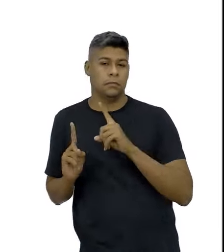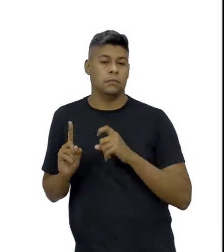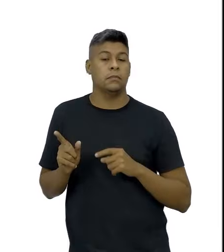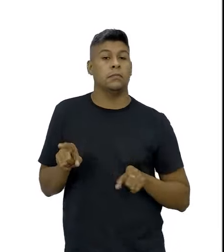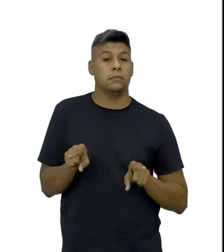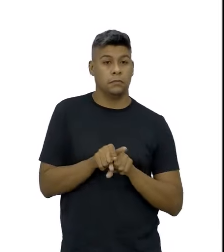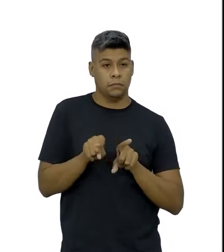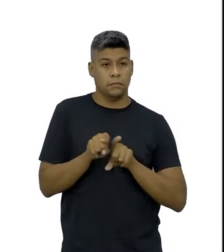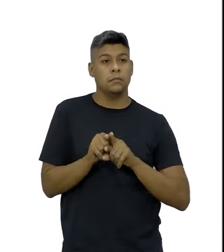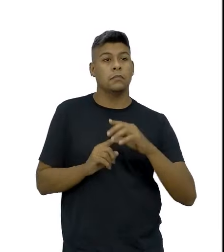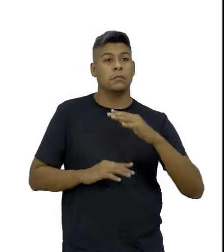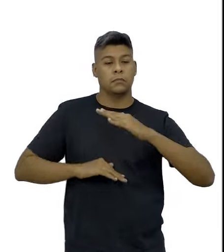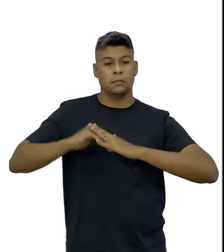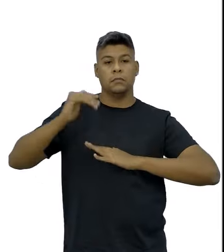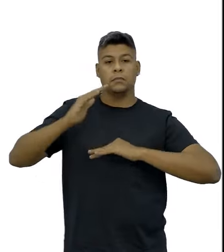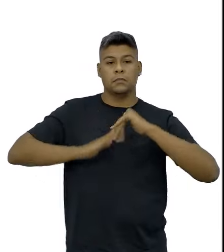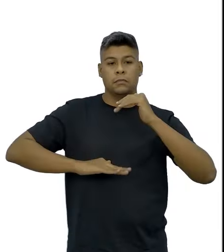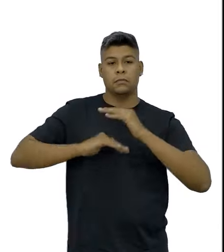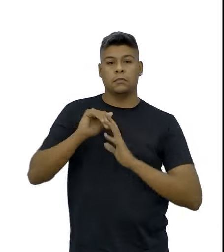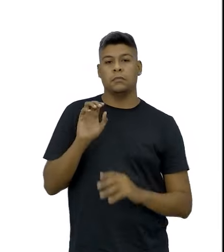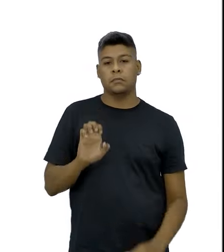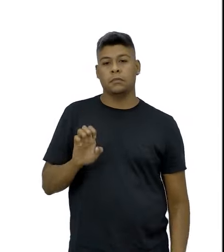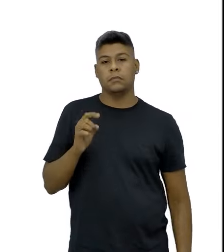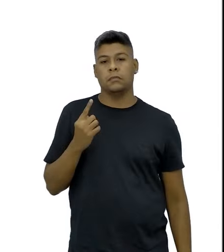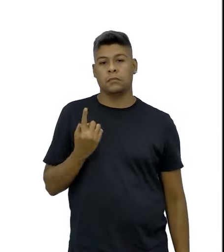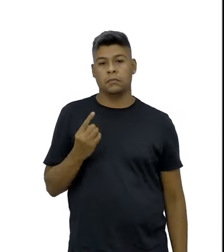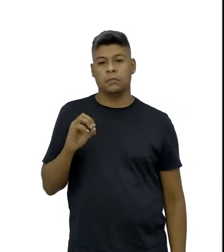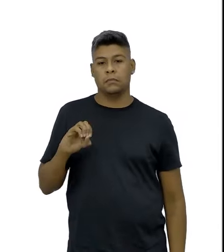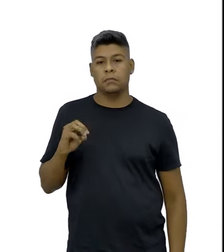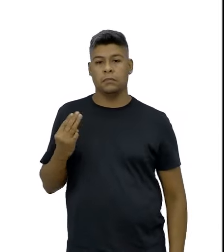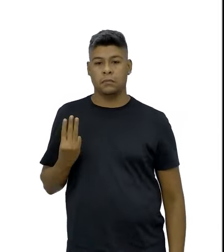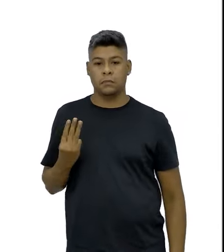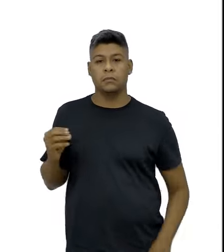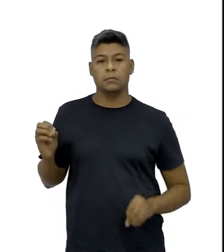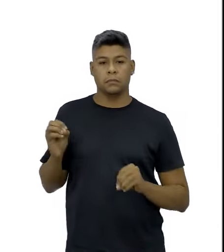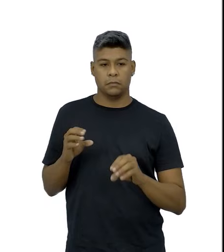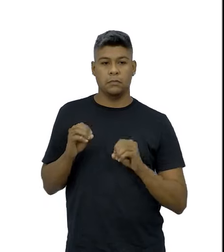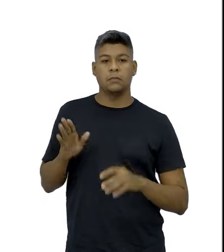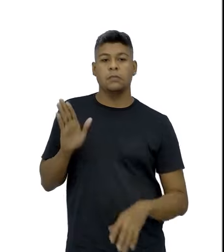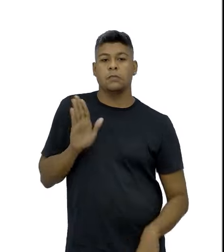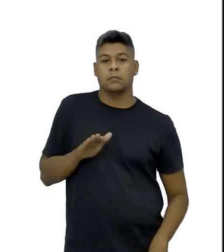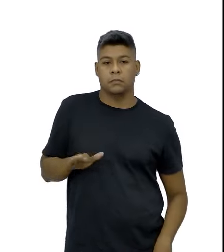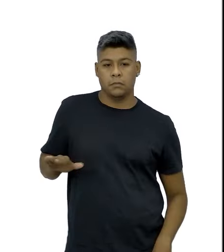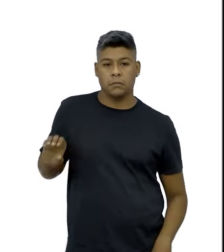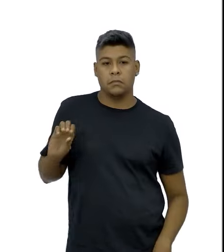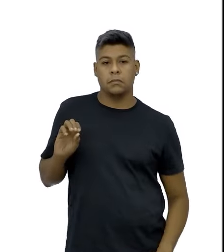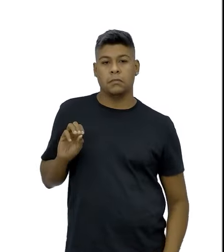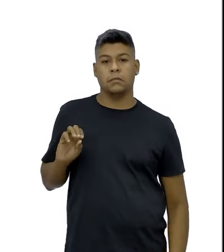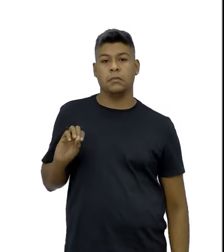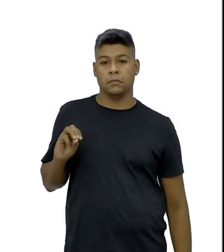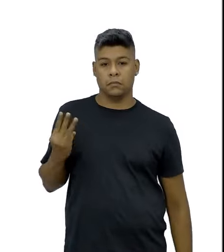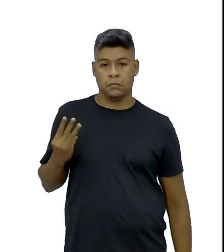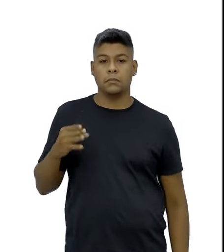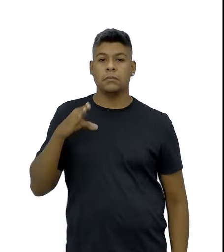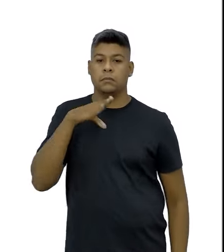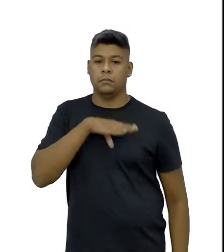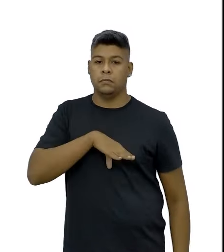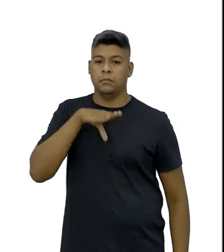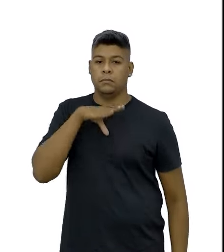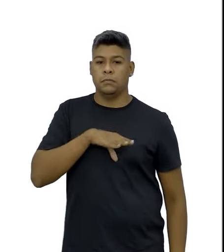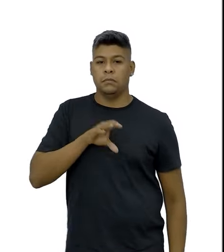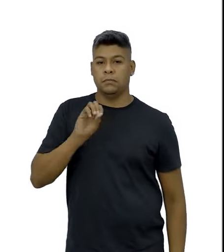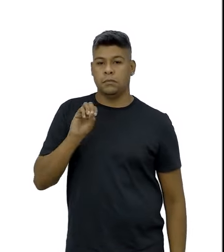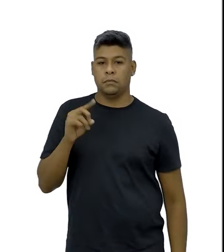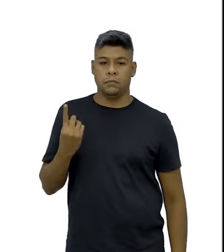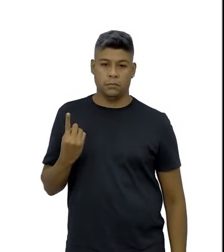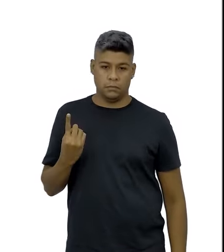da habilidade E103, que é Educação Infantil 03, Língua Portuguesa